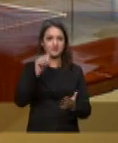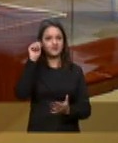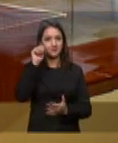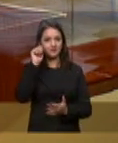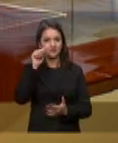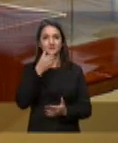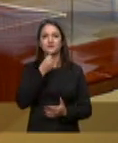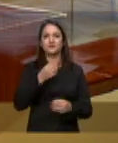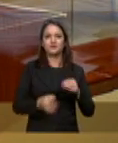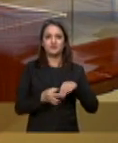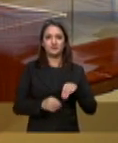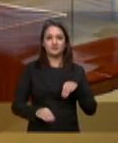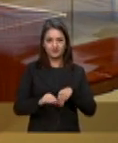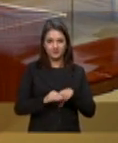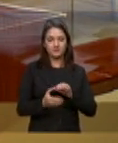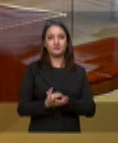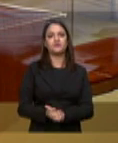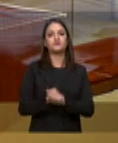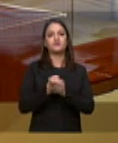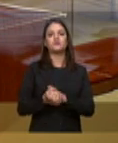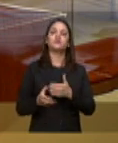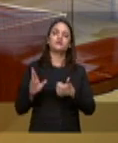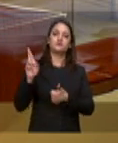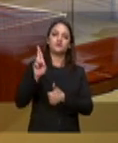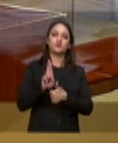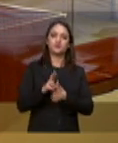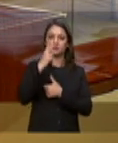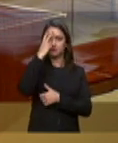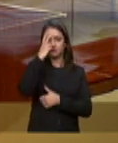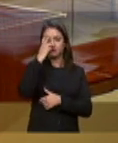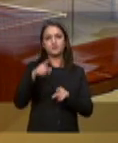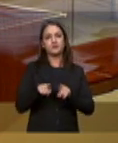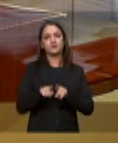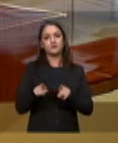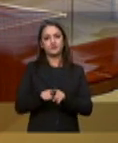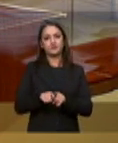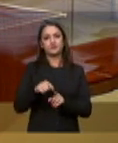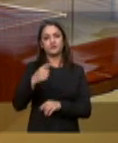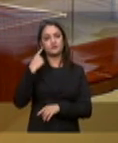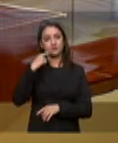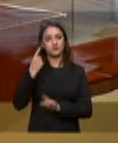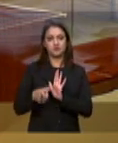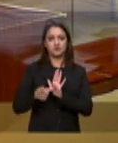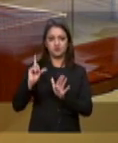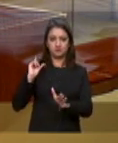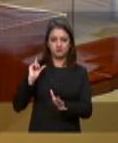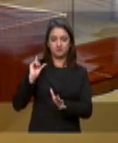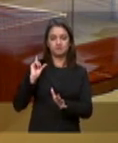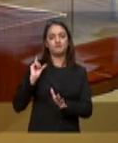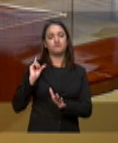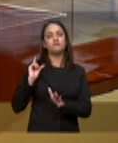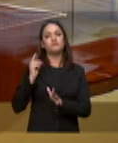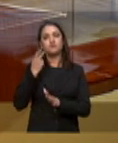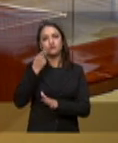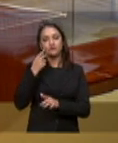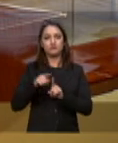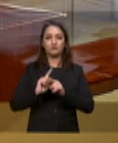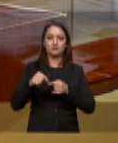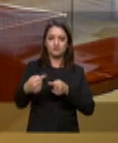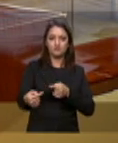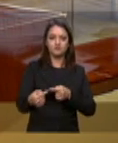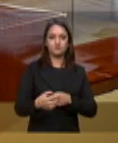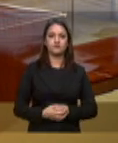Fux. Ela tem pele clara, cabelos louros, lisos e compridos. Usa toga preta por cima do terno vermelho. Excelências,